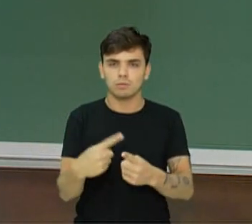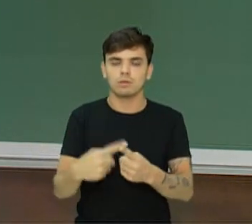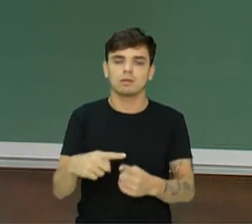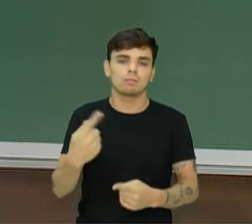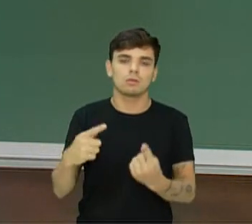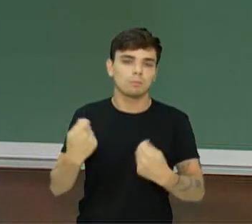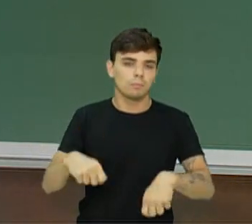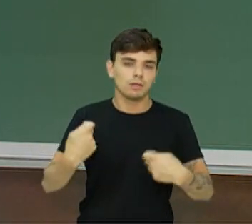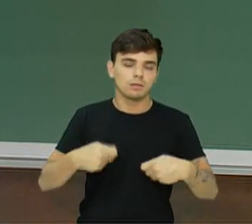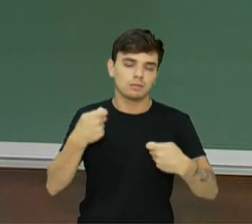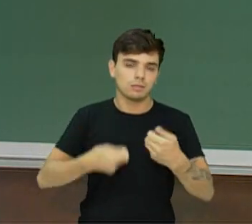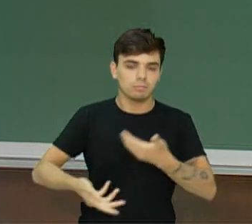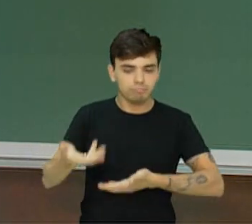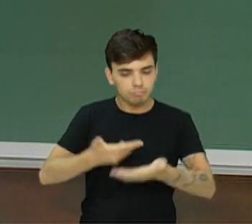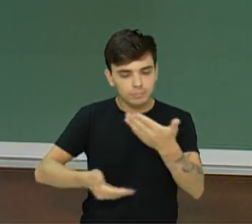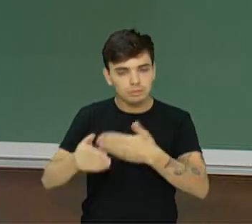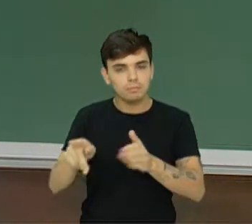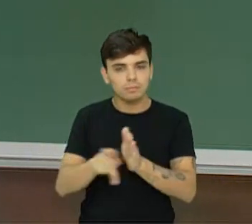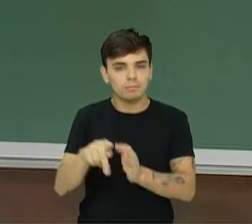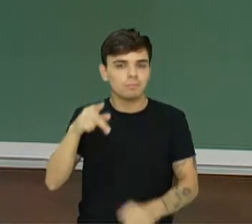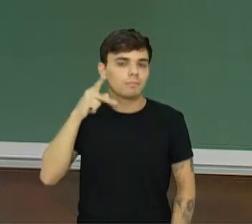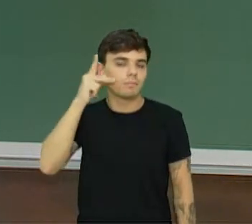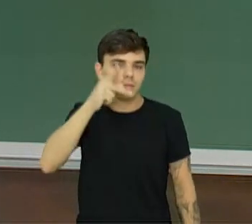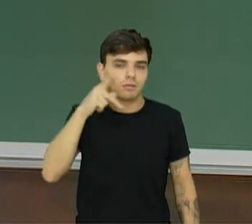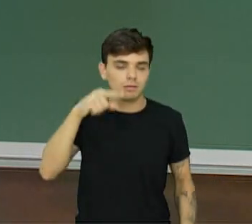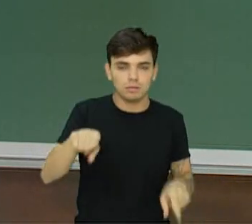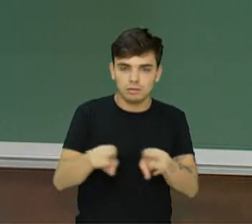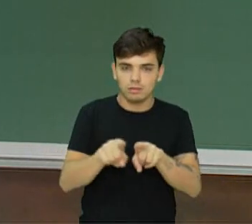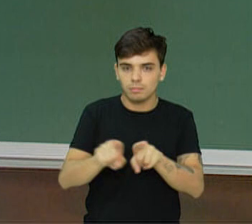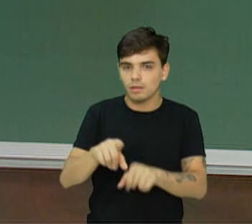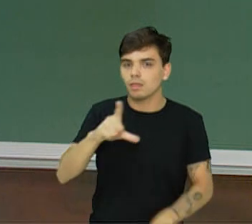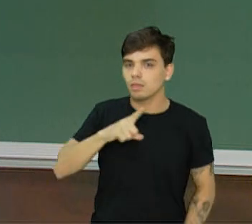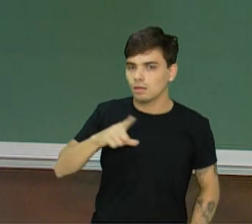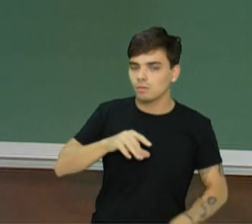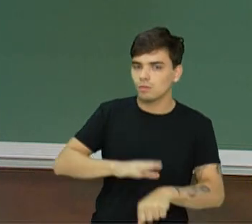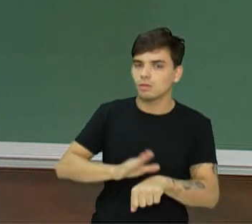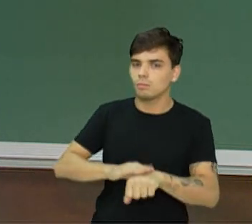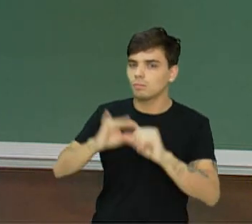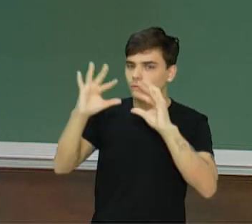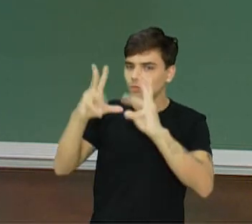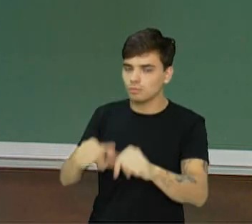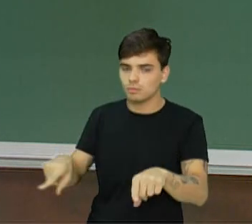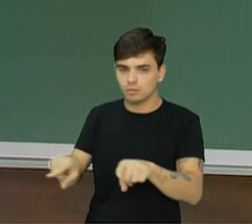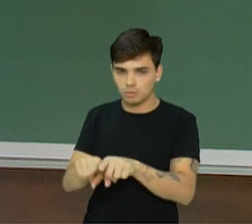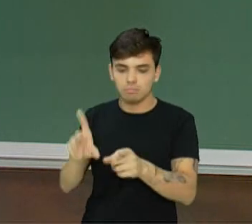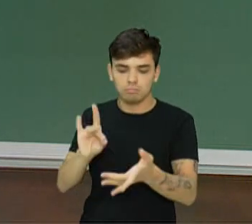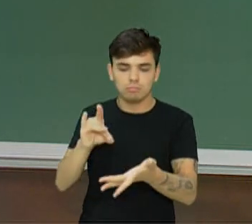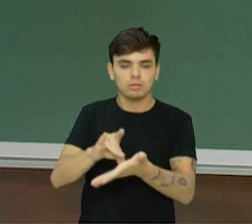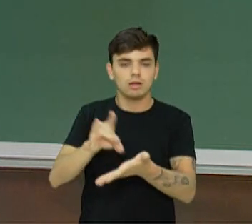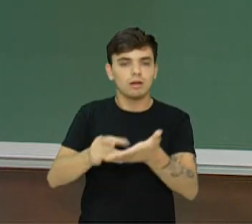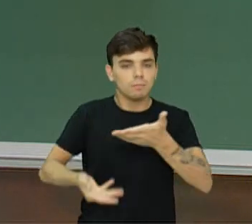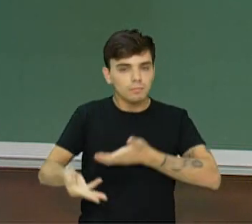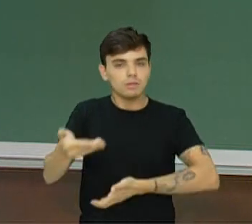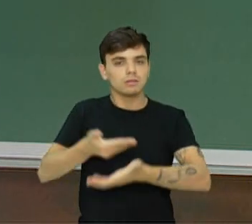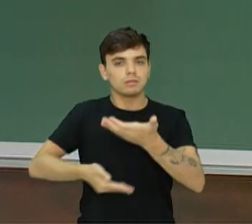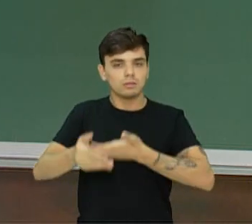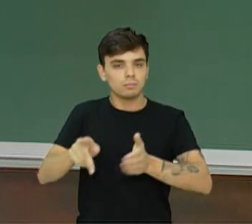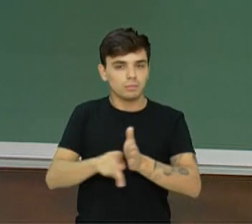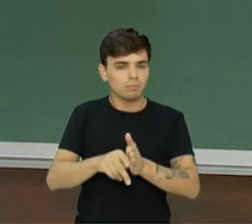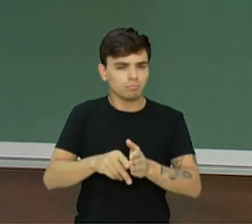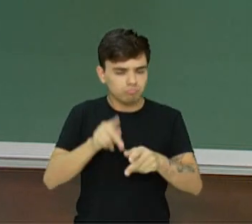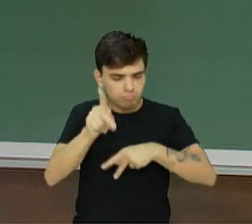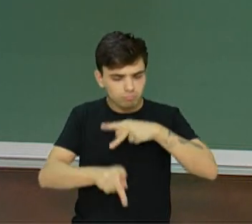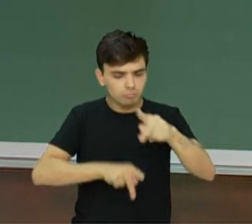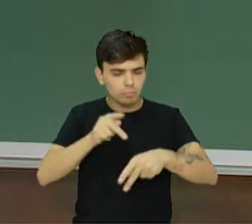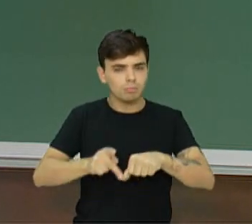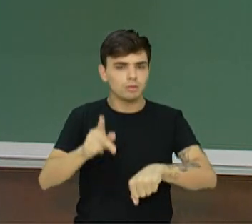necessidade em participar da política, pelo contrário, a gente está aqui o tempo inteiro afirmando que participar ativamente da vida pública